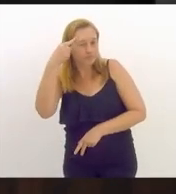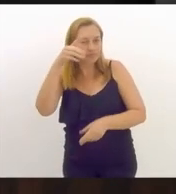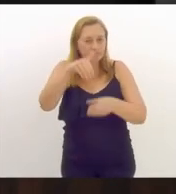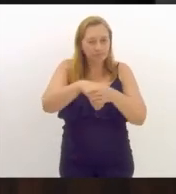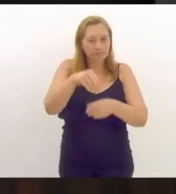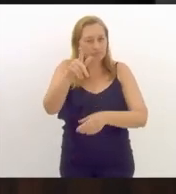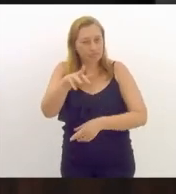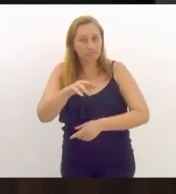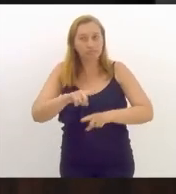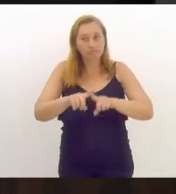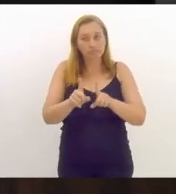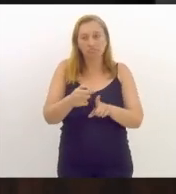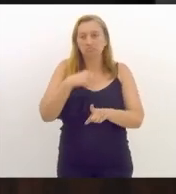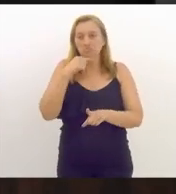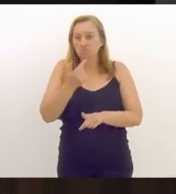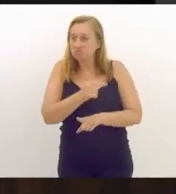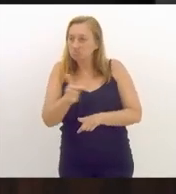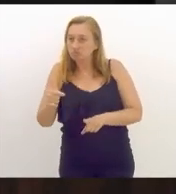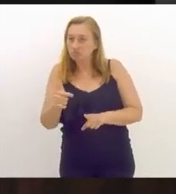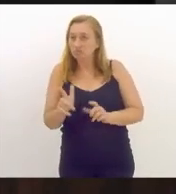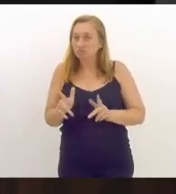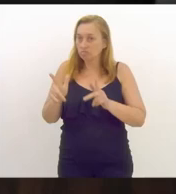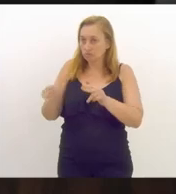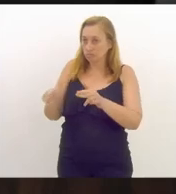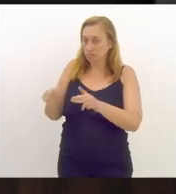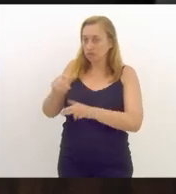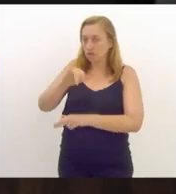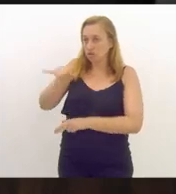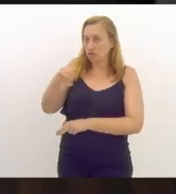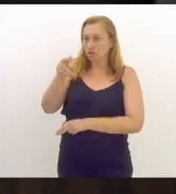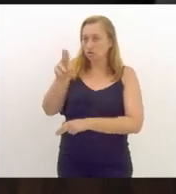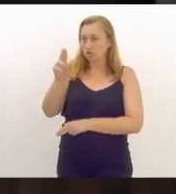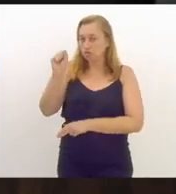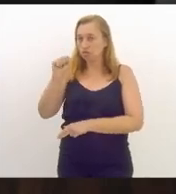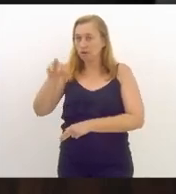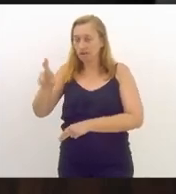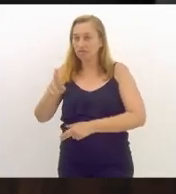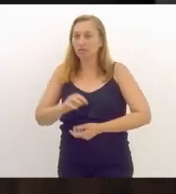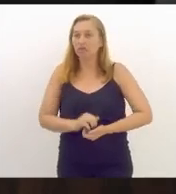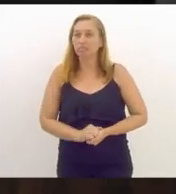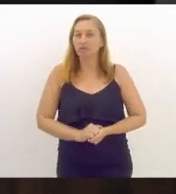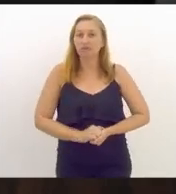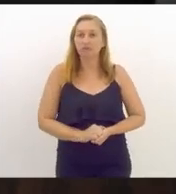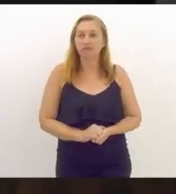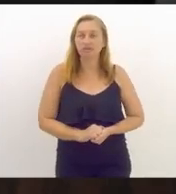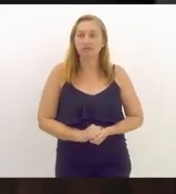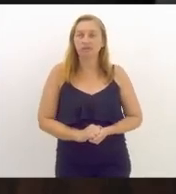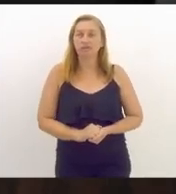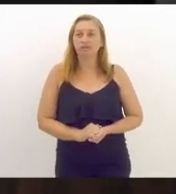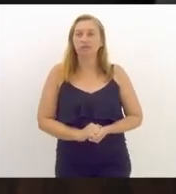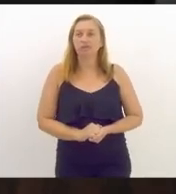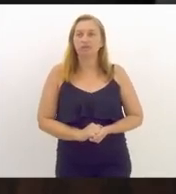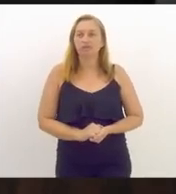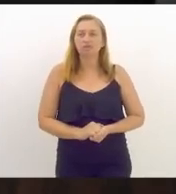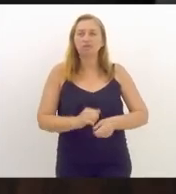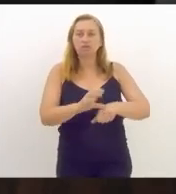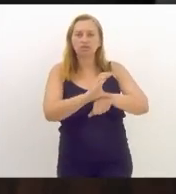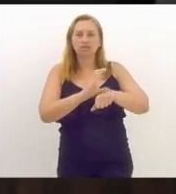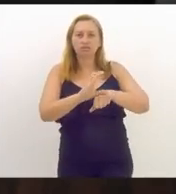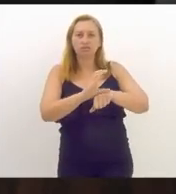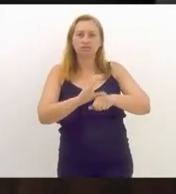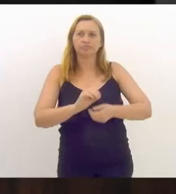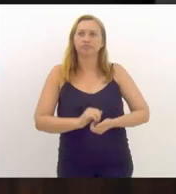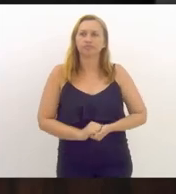mas eu não tenho dúvida assim como Gilmar Mendes foi no momento muito importante garantidor da nossa Constituição